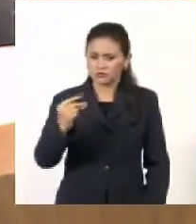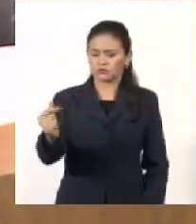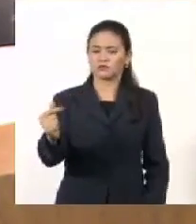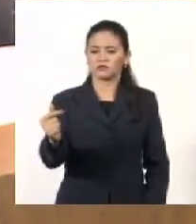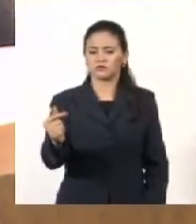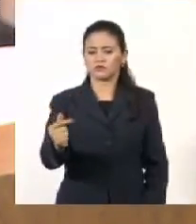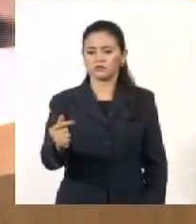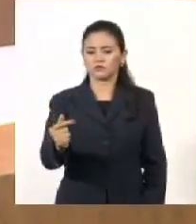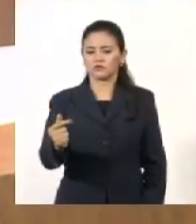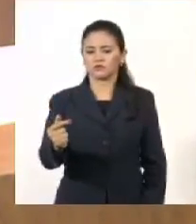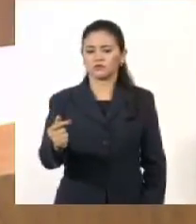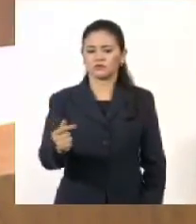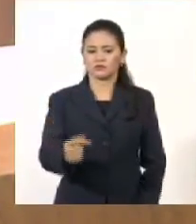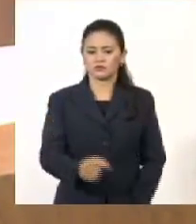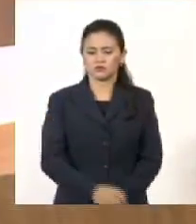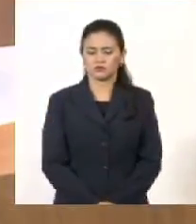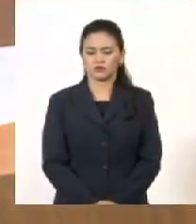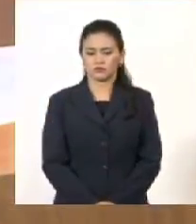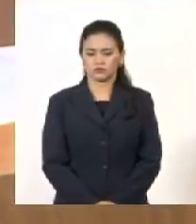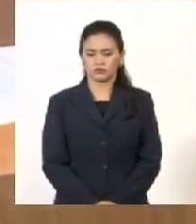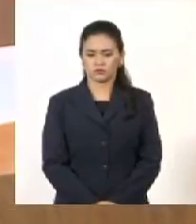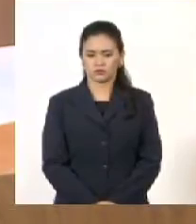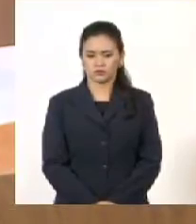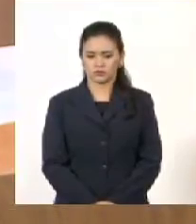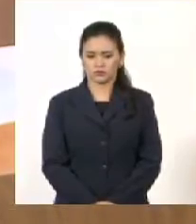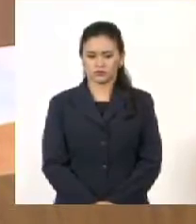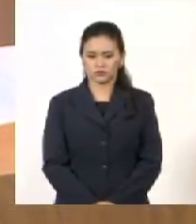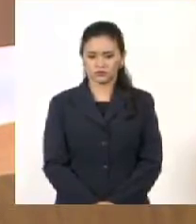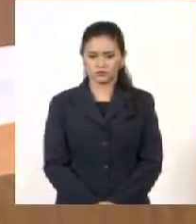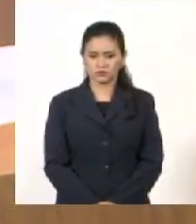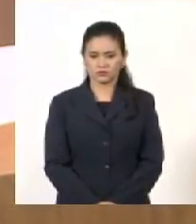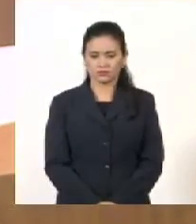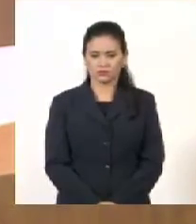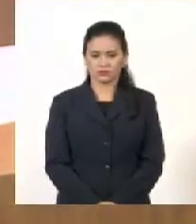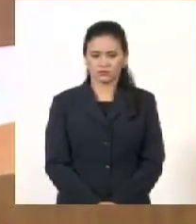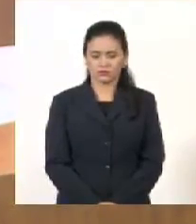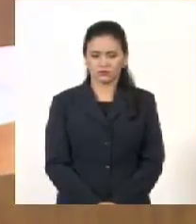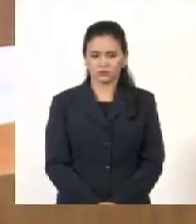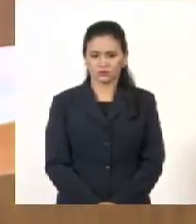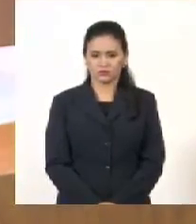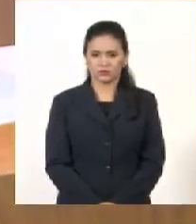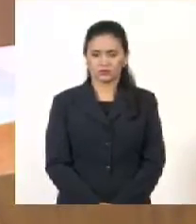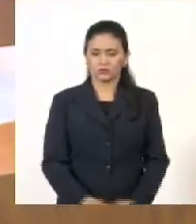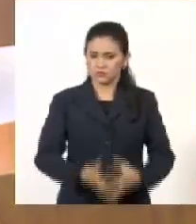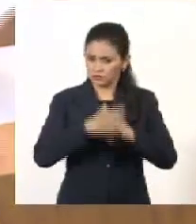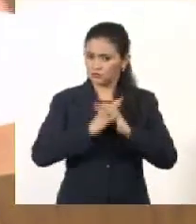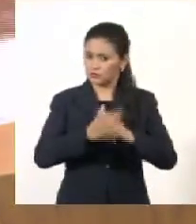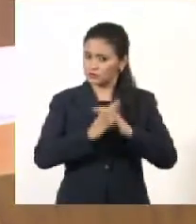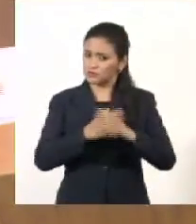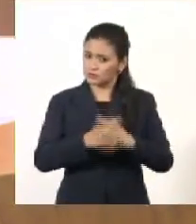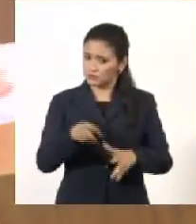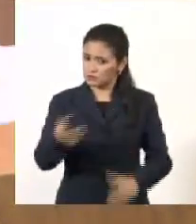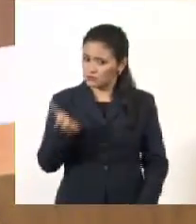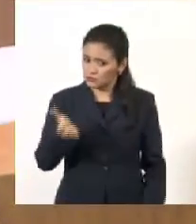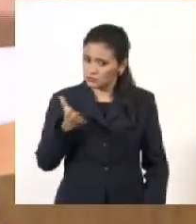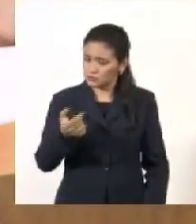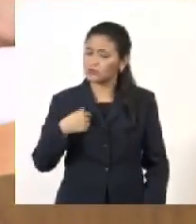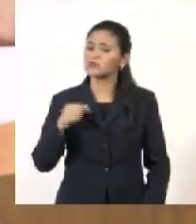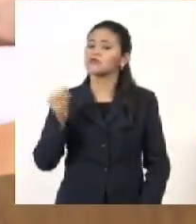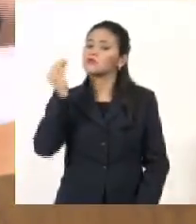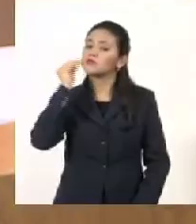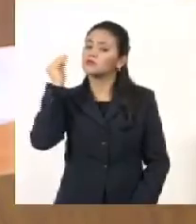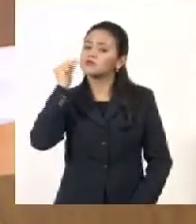por determinado tempo. Pois se ele quer briga, eu vou mostrar para ele como é que se briga. Está